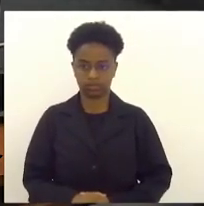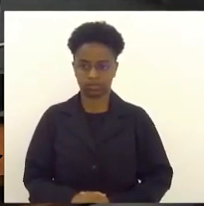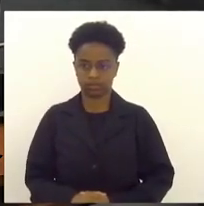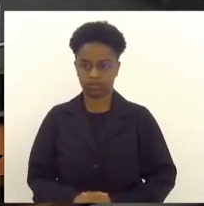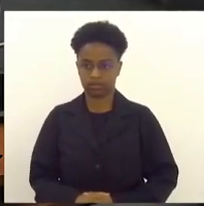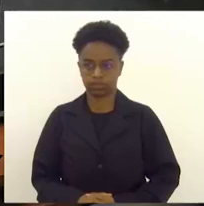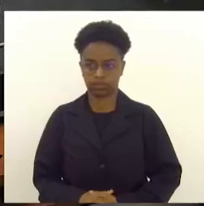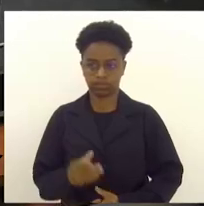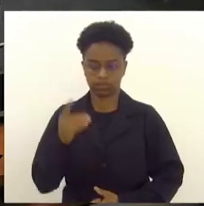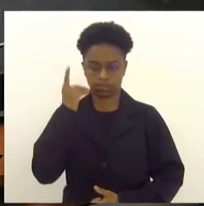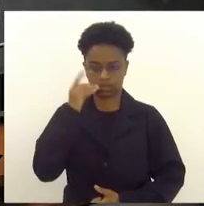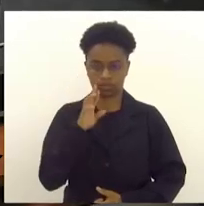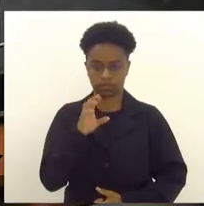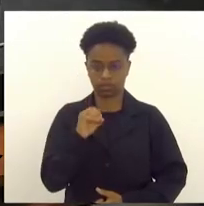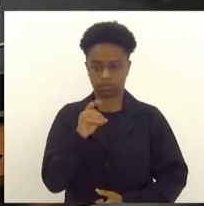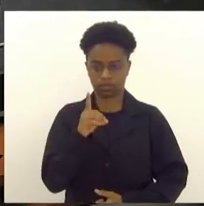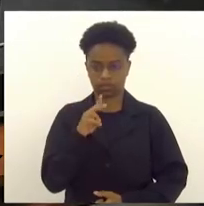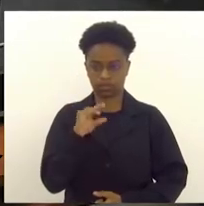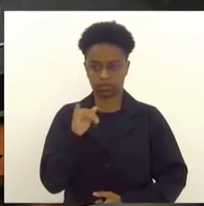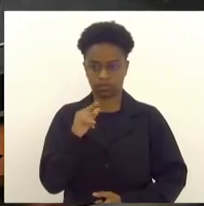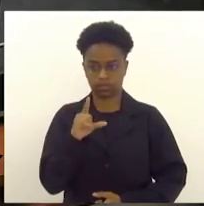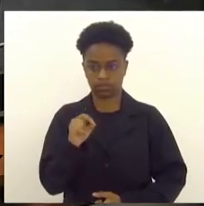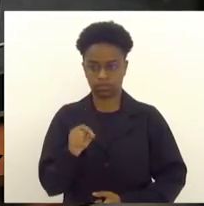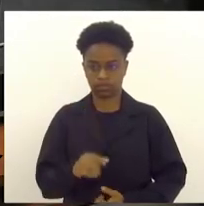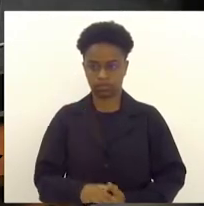Deputado Rodrigo Amorim